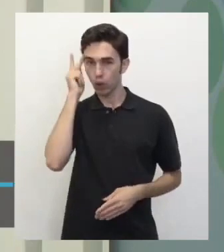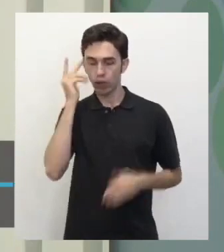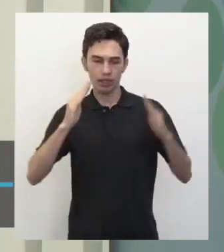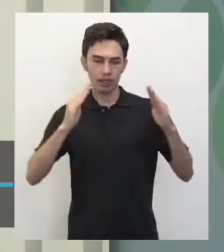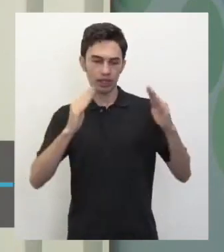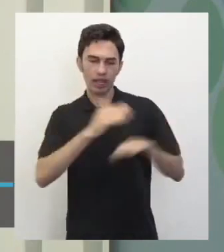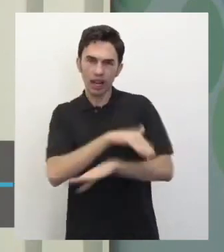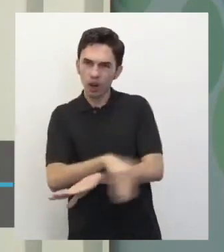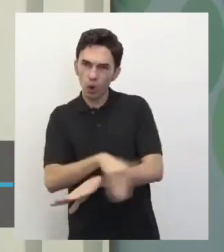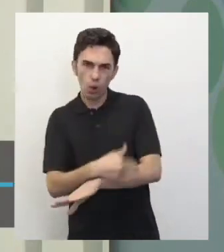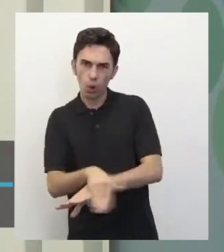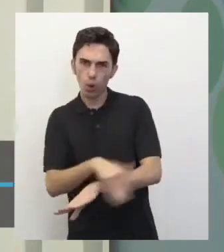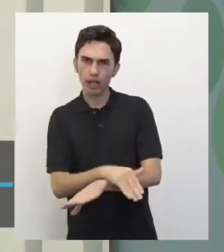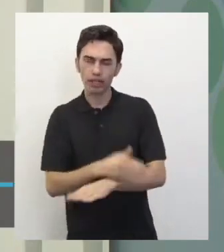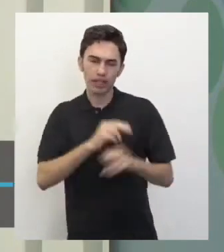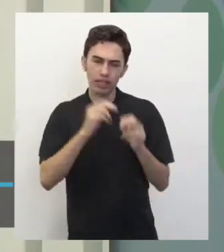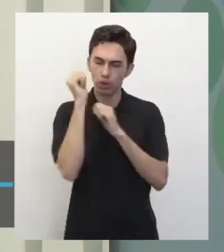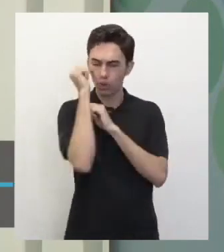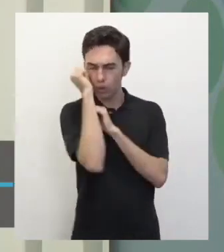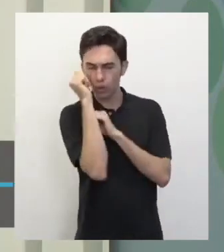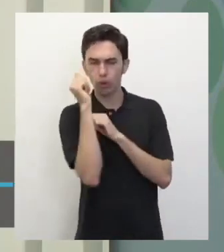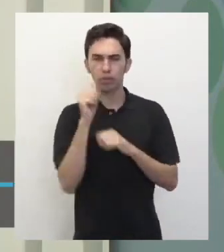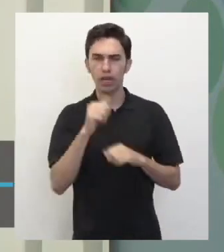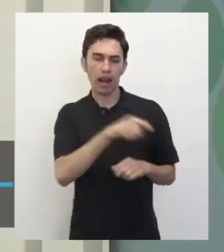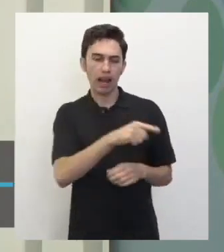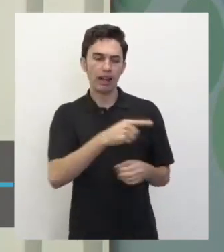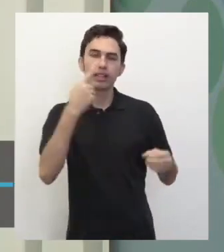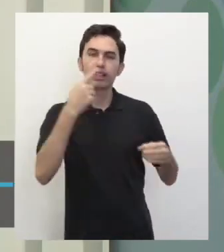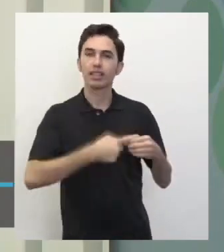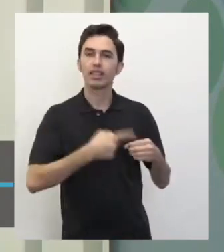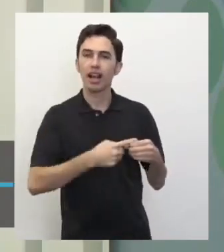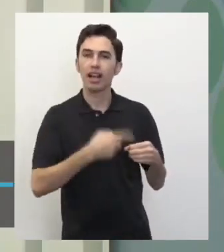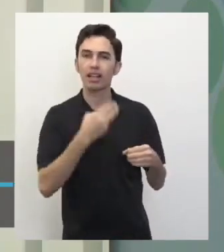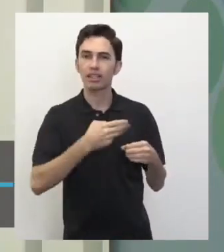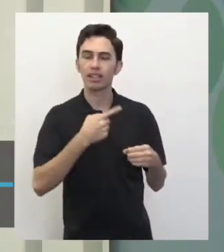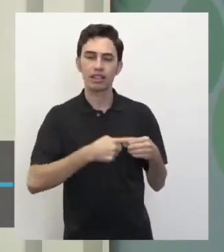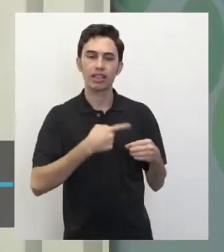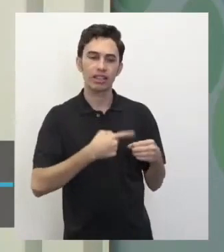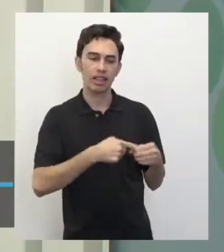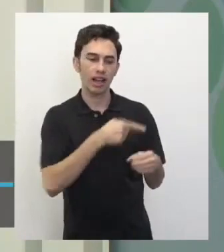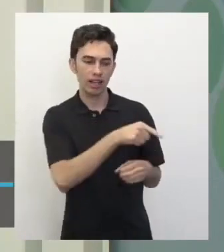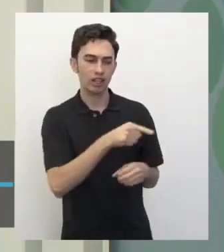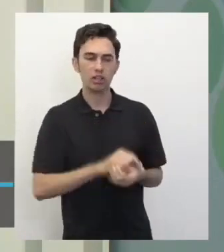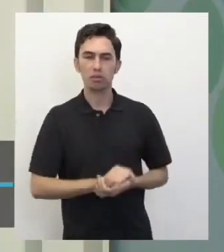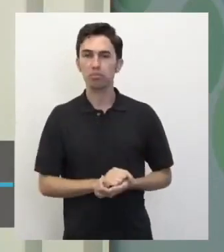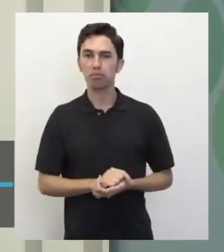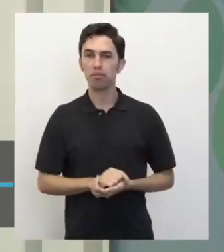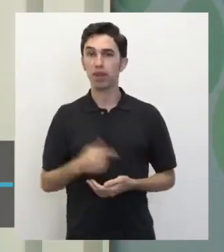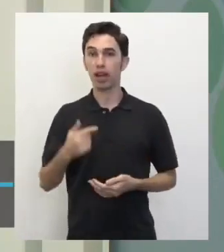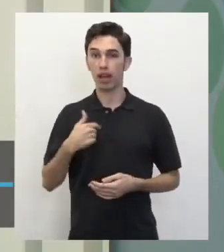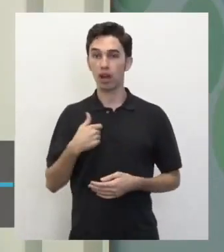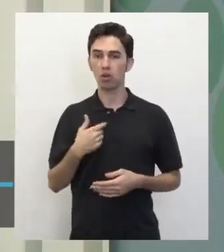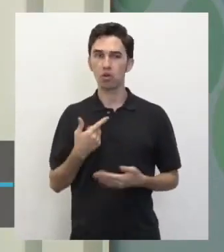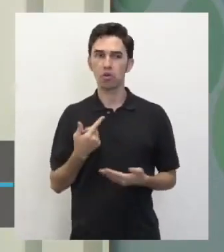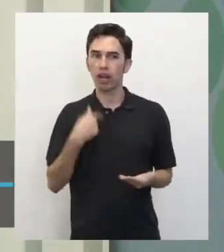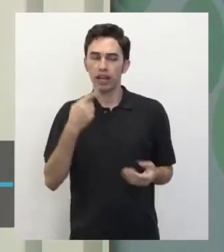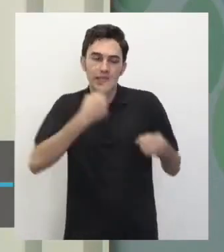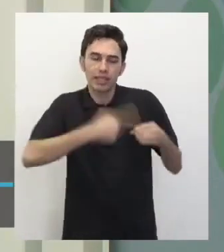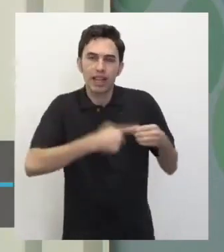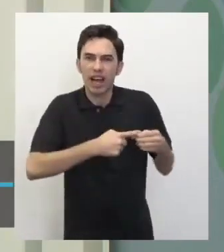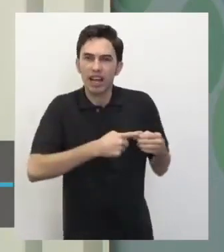cidade X. A informação é esta, porque 2.000 moradores. Eu falei cidade X, porque é